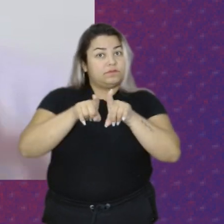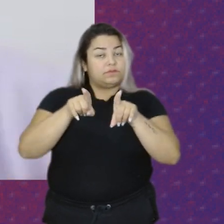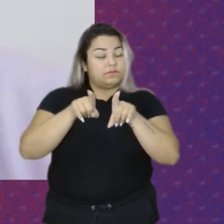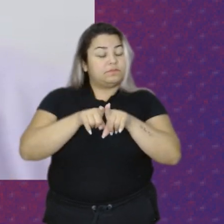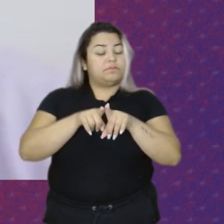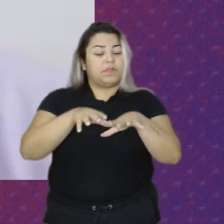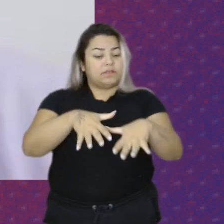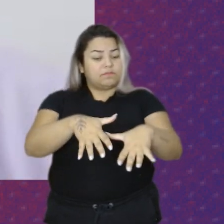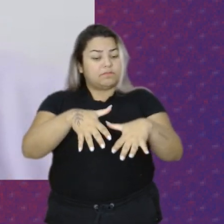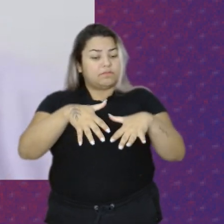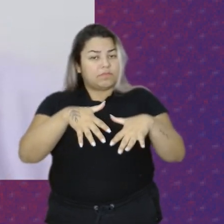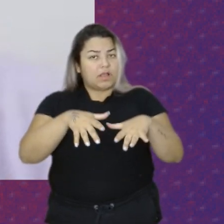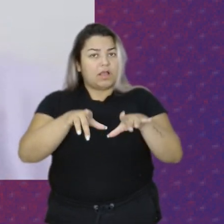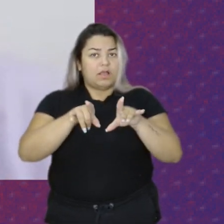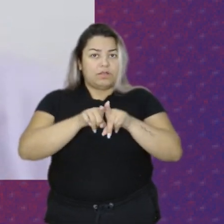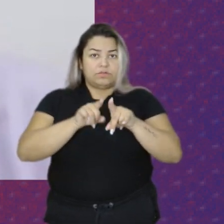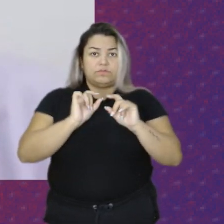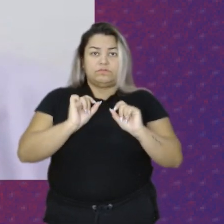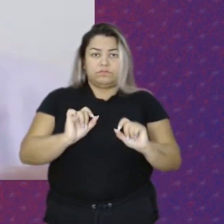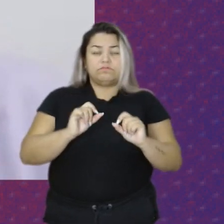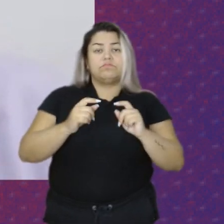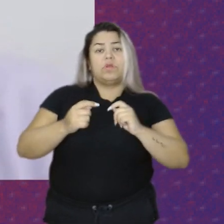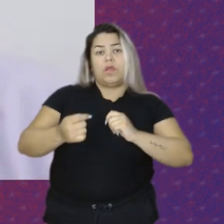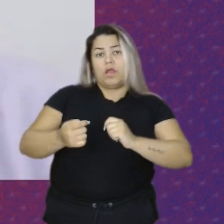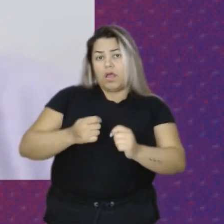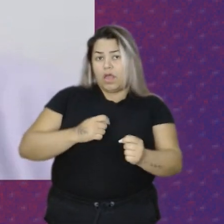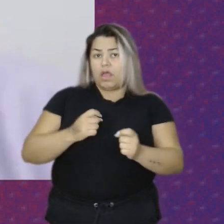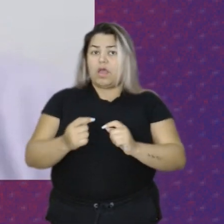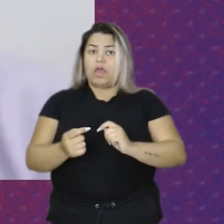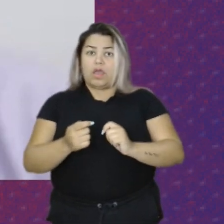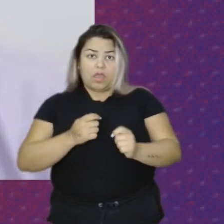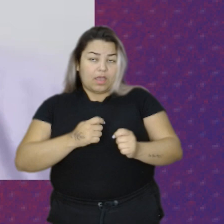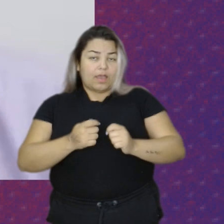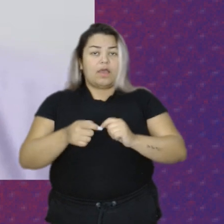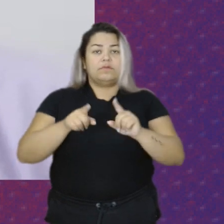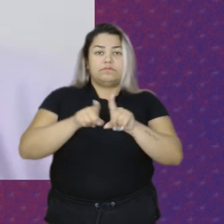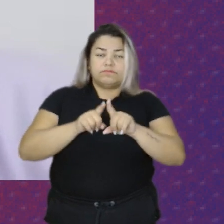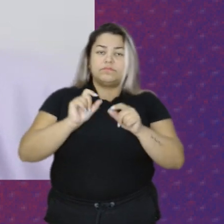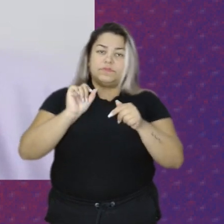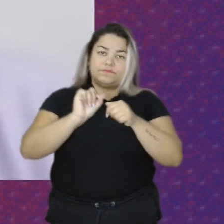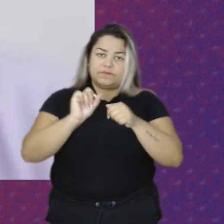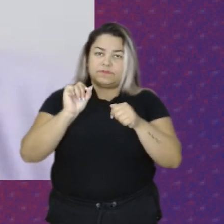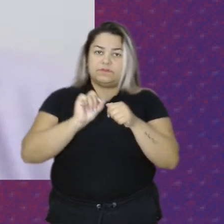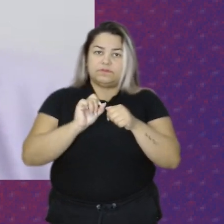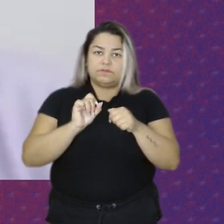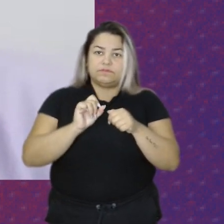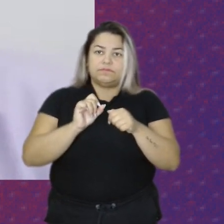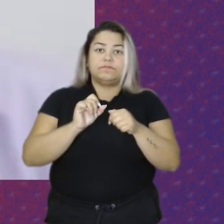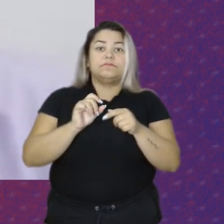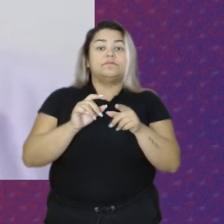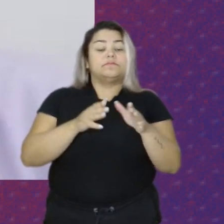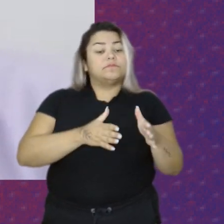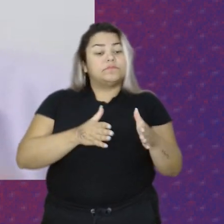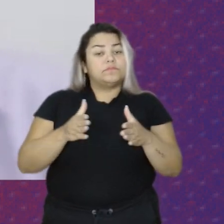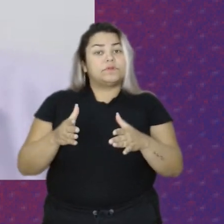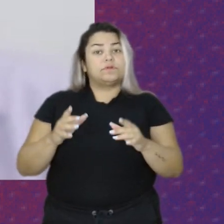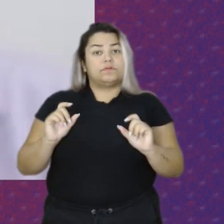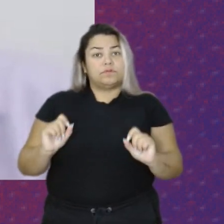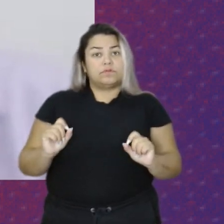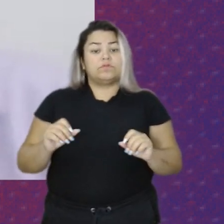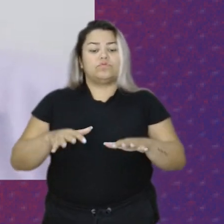se conflui nessa articulação que foi feita também, desculpem, no processo